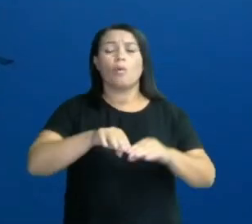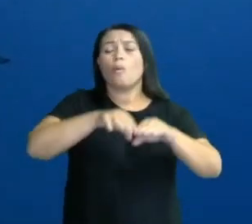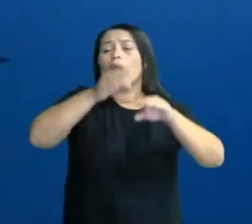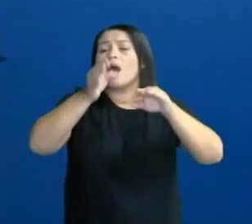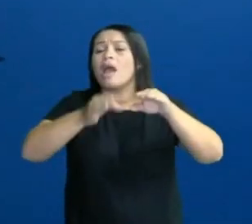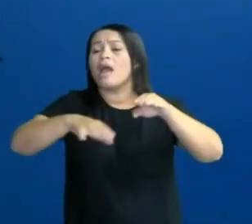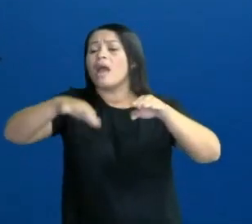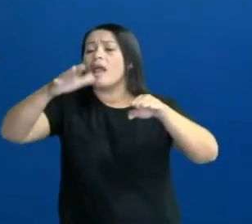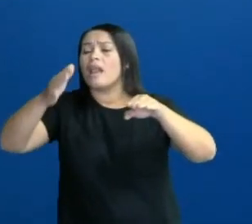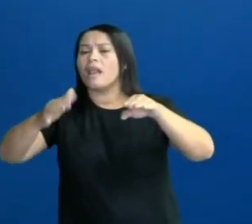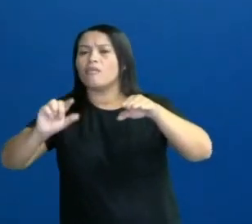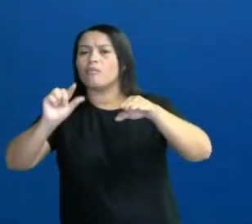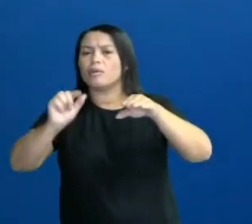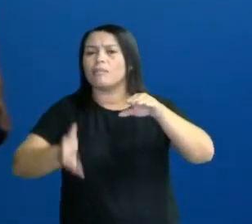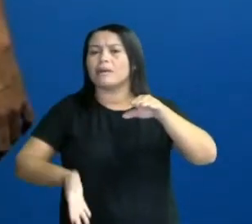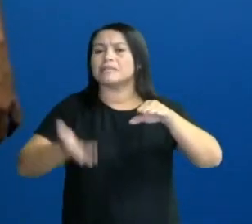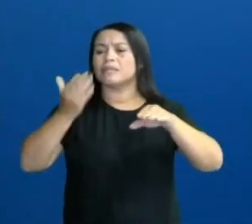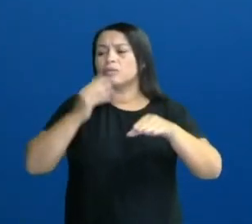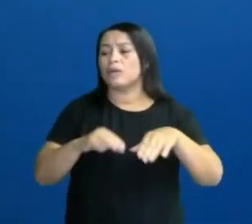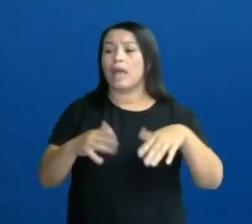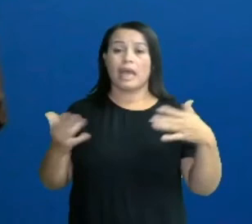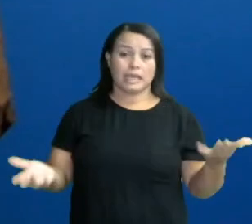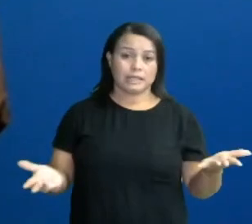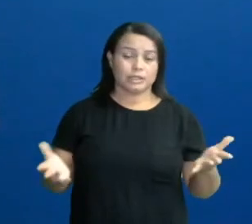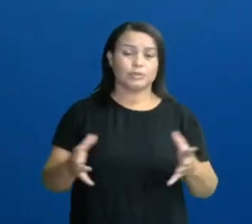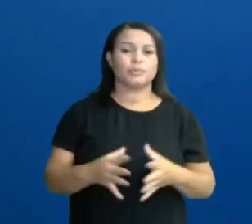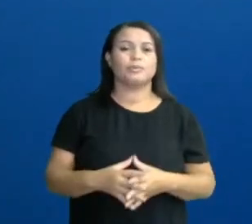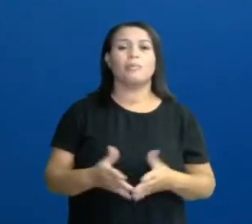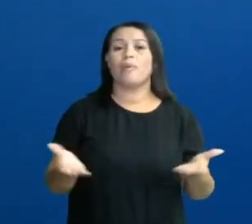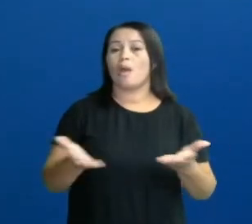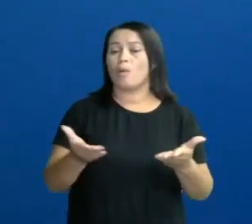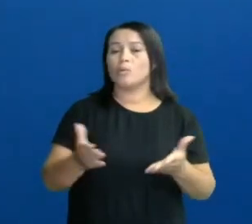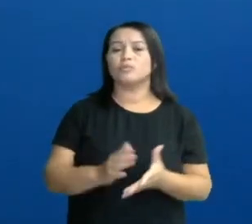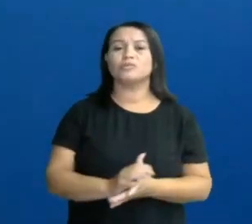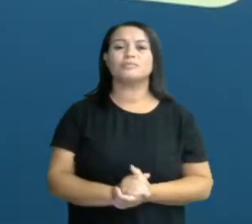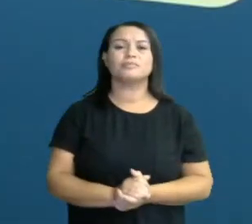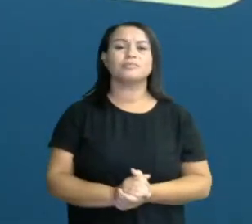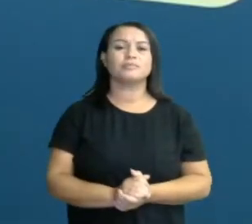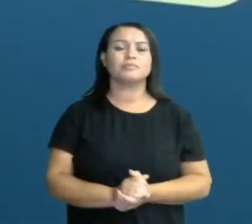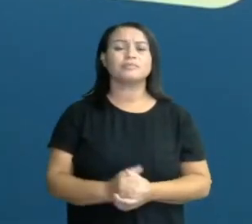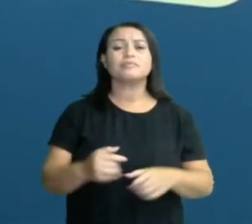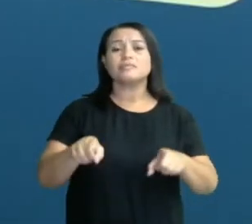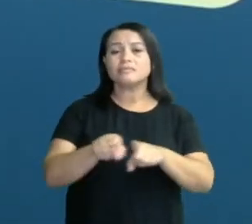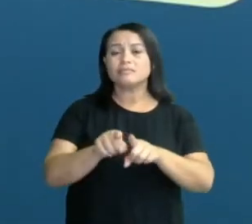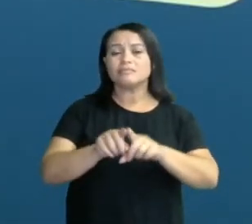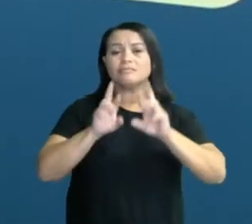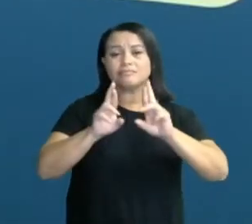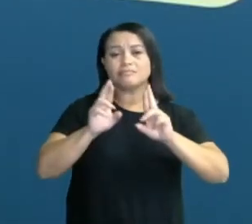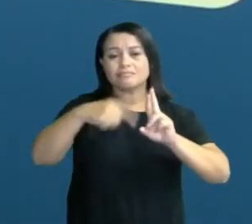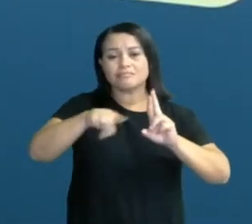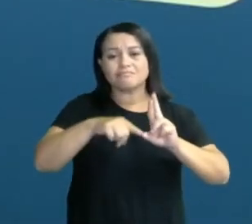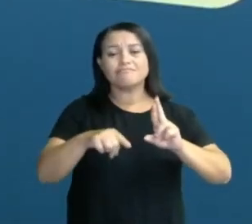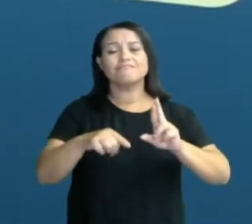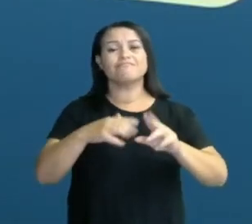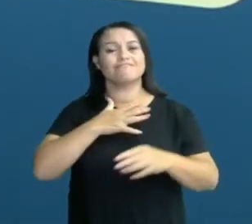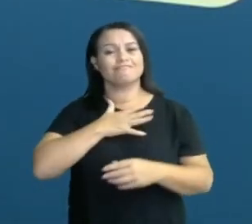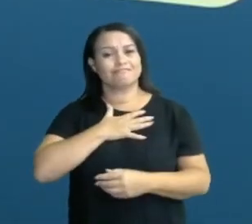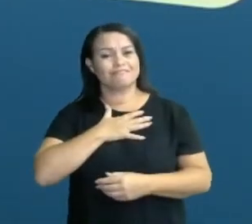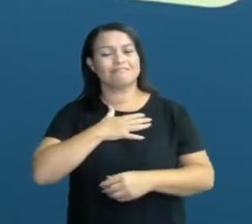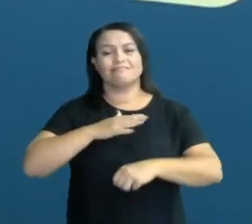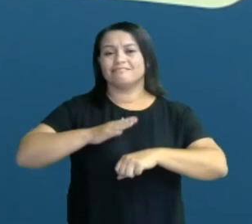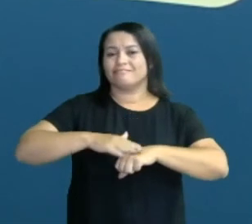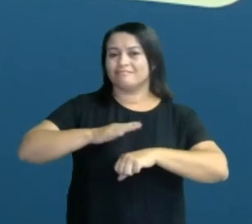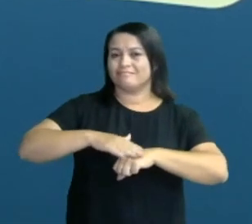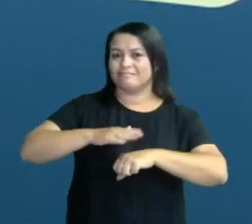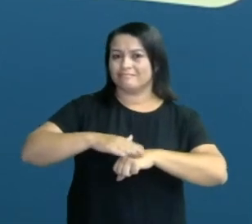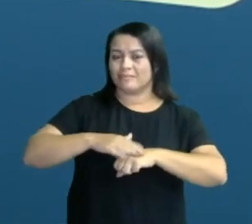mais elevado, tá bom? Era isso, né, para hoje. E então espero que vocês tenham curtido, tá? Esse